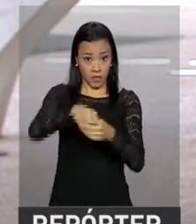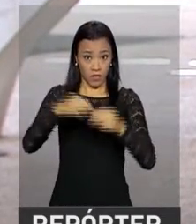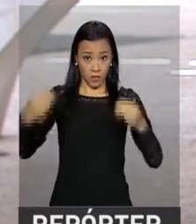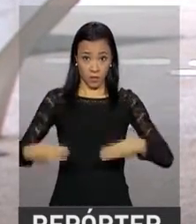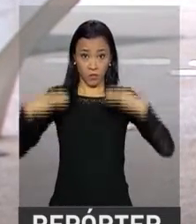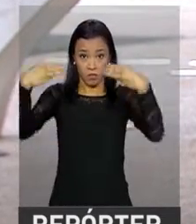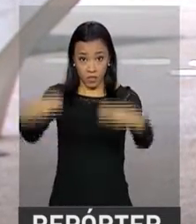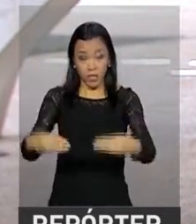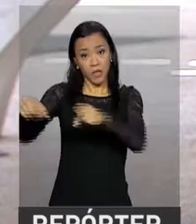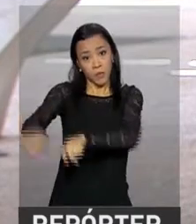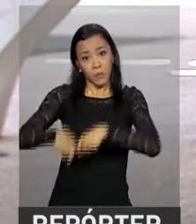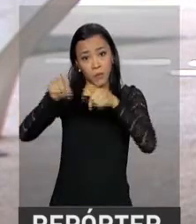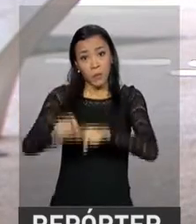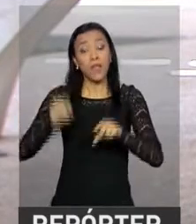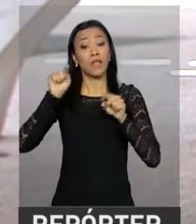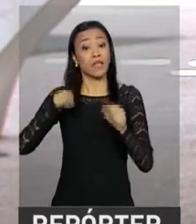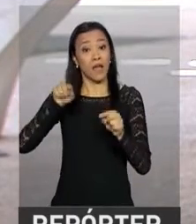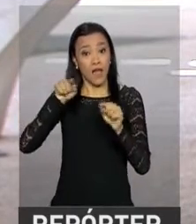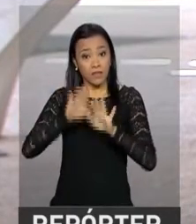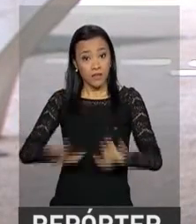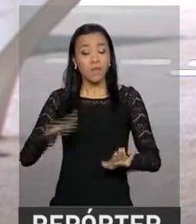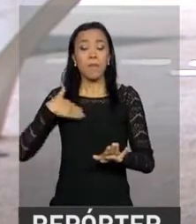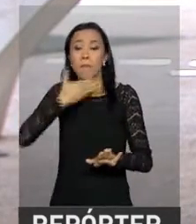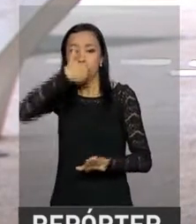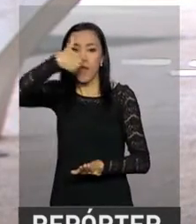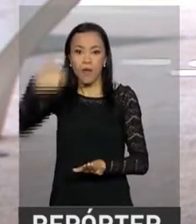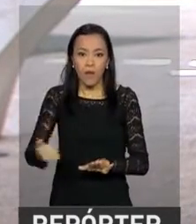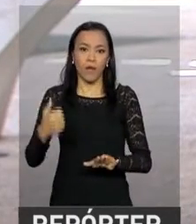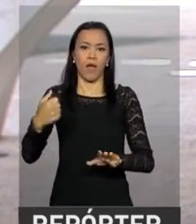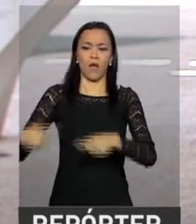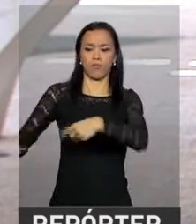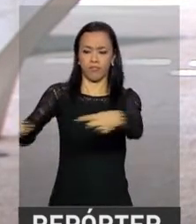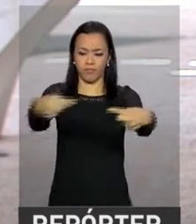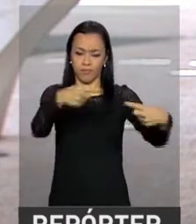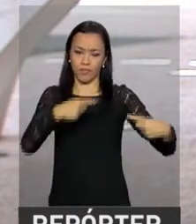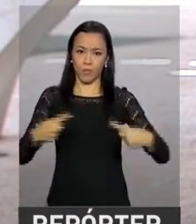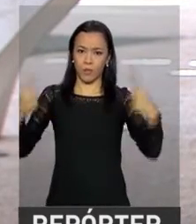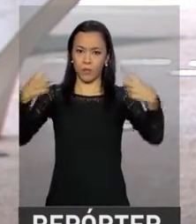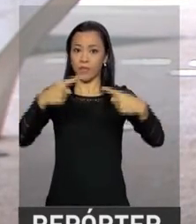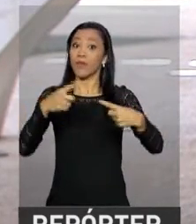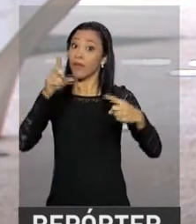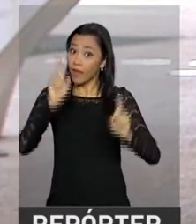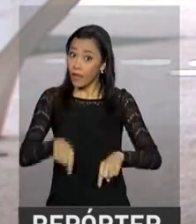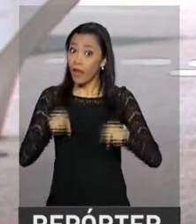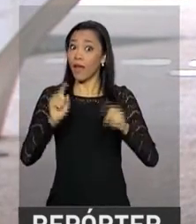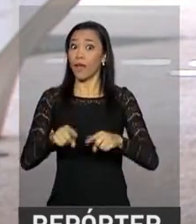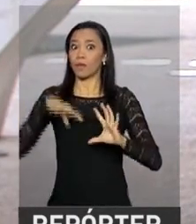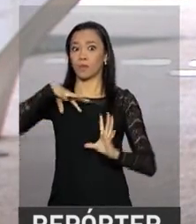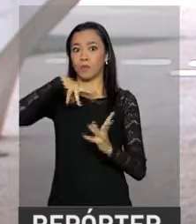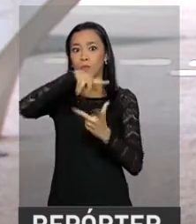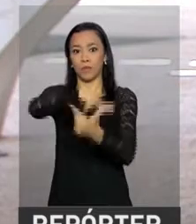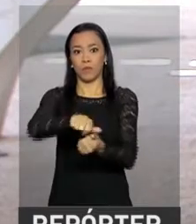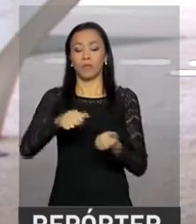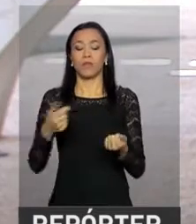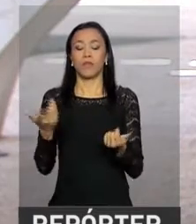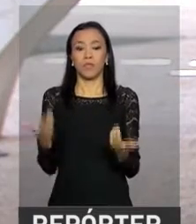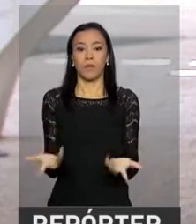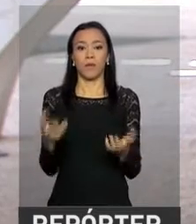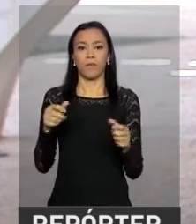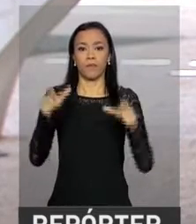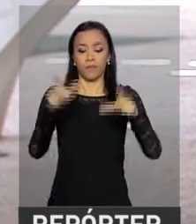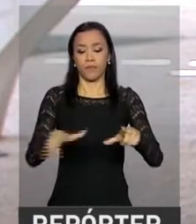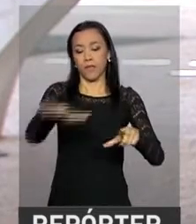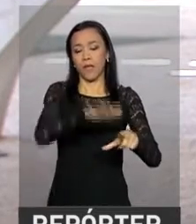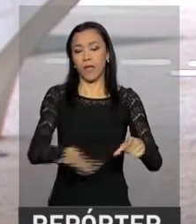melhorar melhorar a competitividade do agronegócio brasileiro que já é um dos mais competitivos do mundo a região aí do